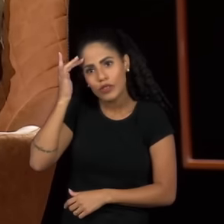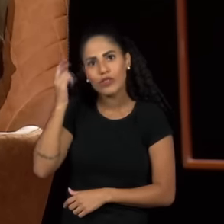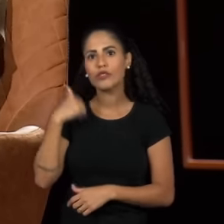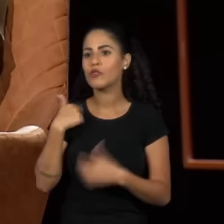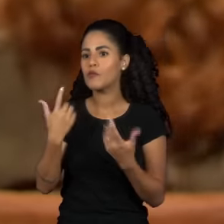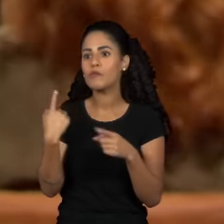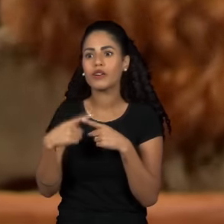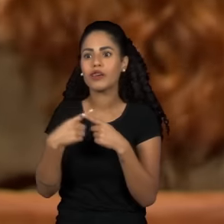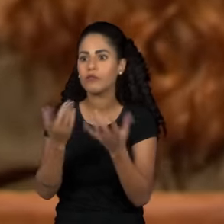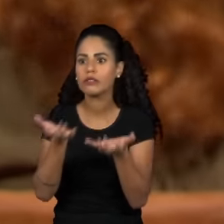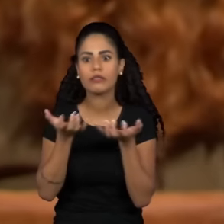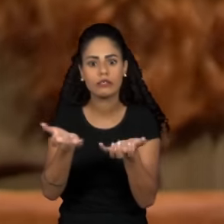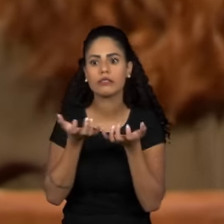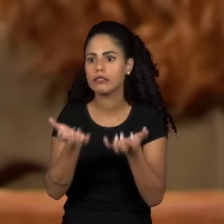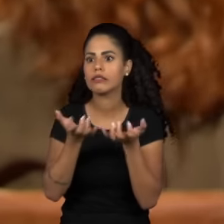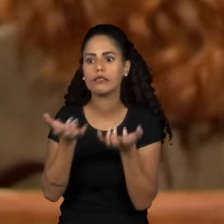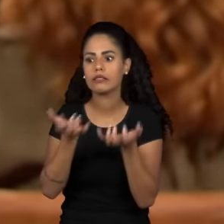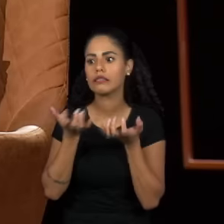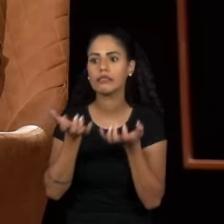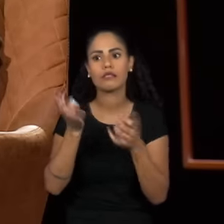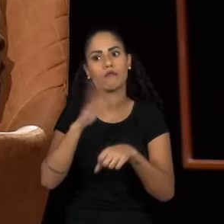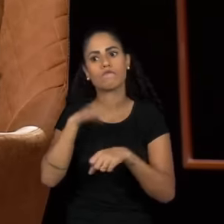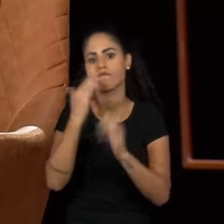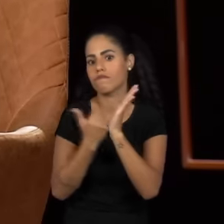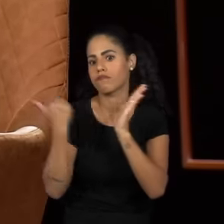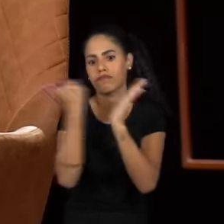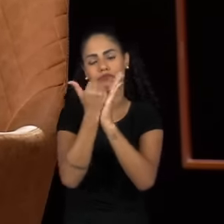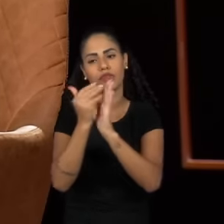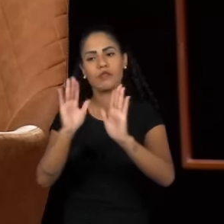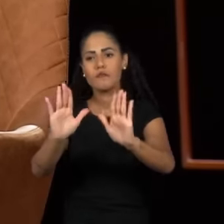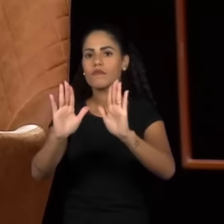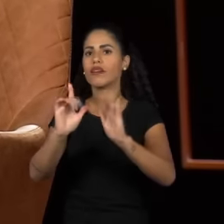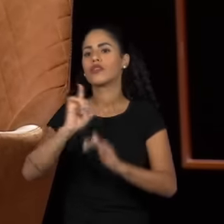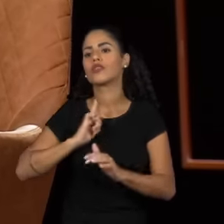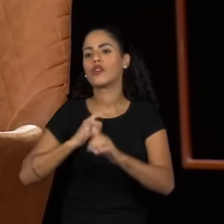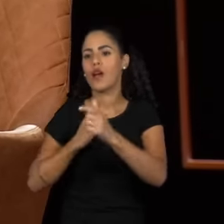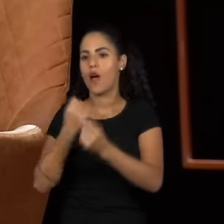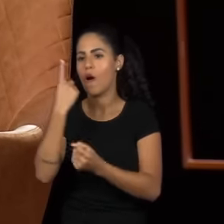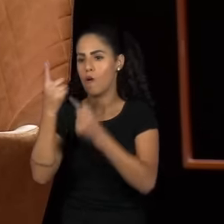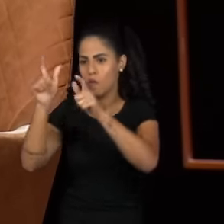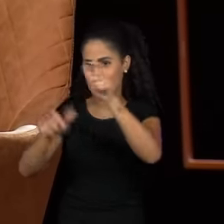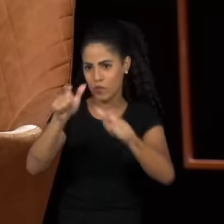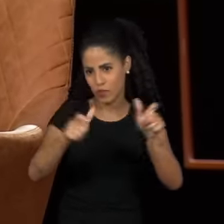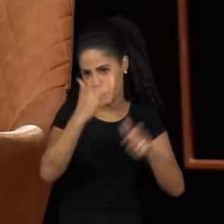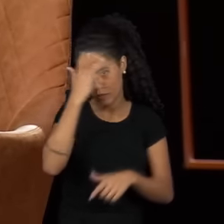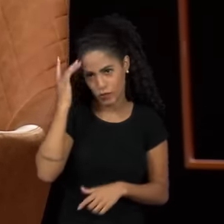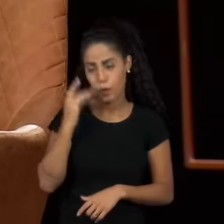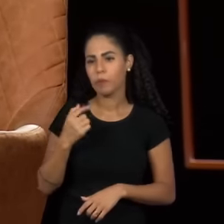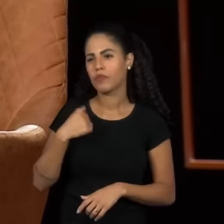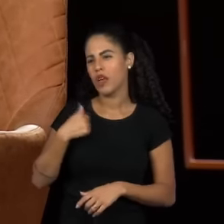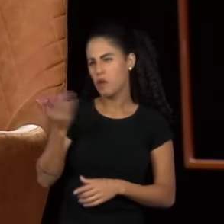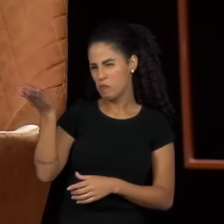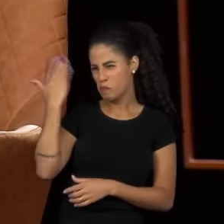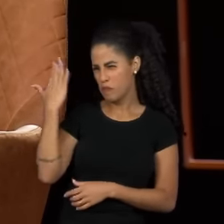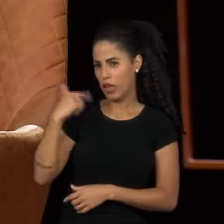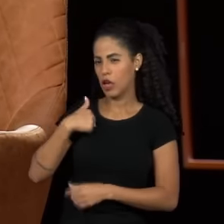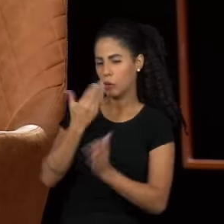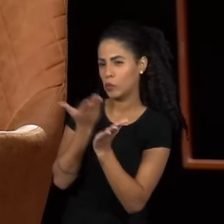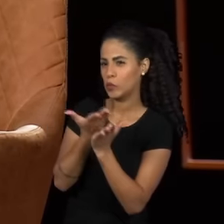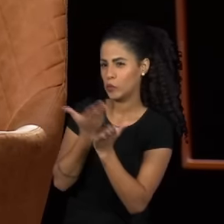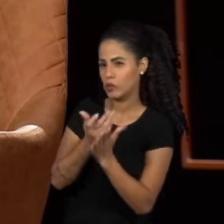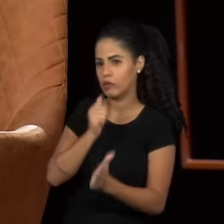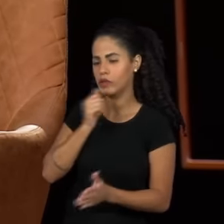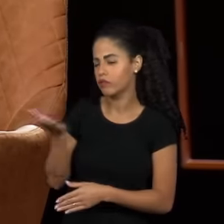porque foi muito chato para ele. Mas eu já tive isso com algumas pessoas. Uma vez, eu era estudante